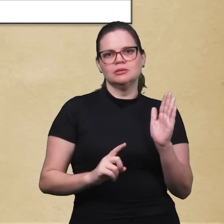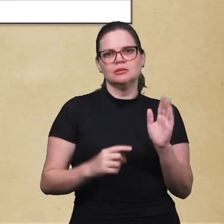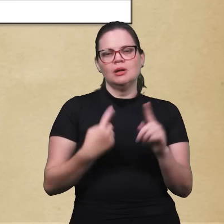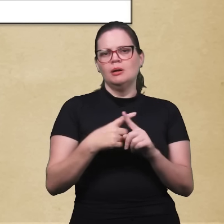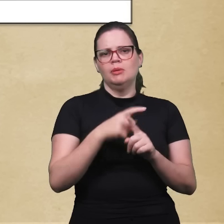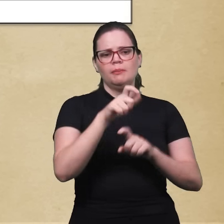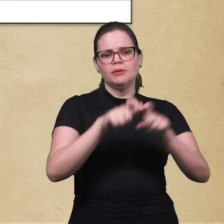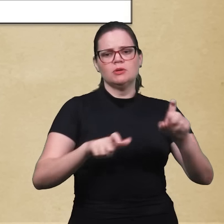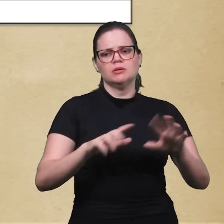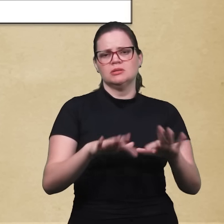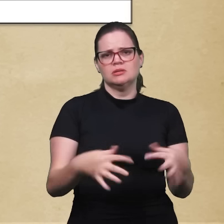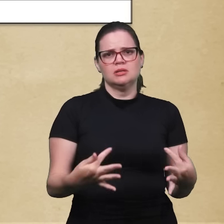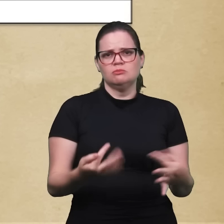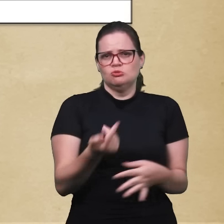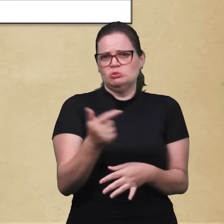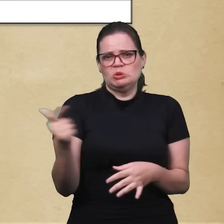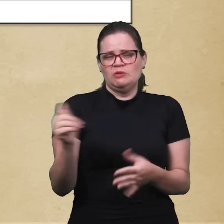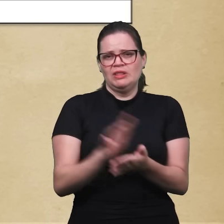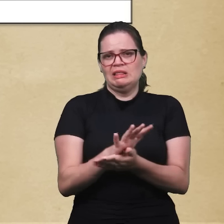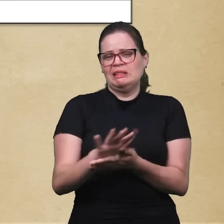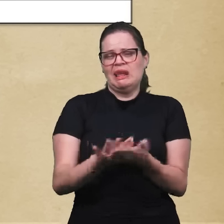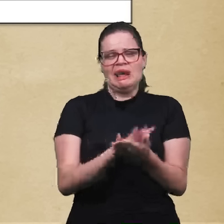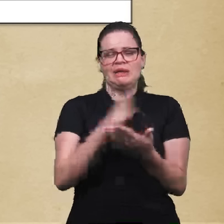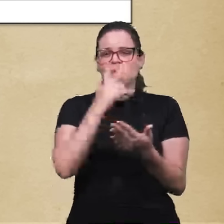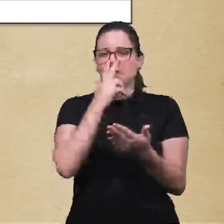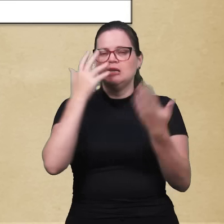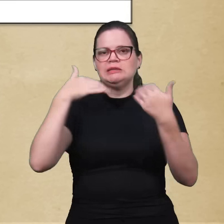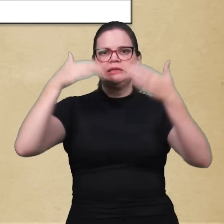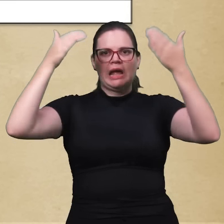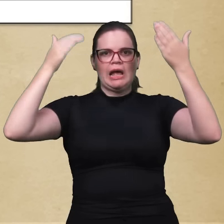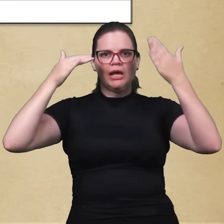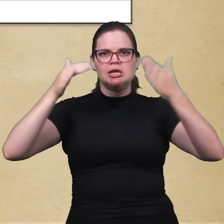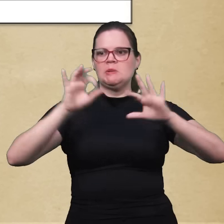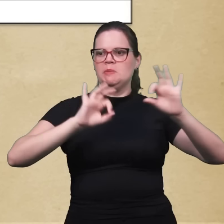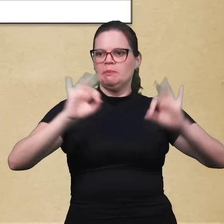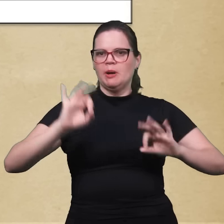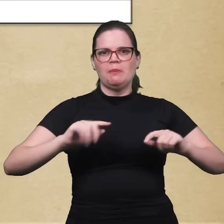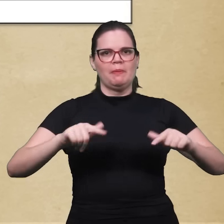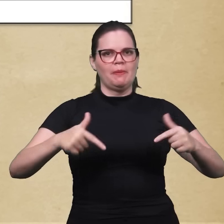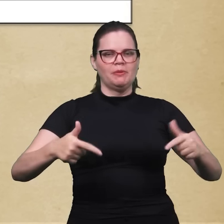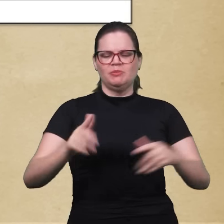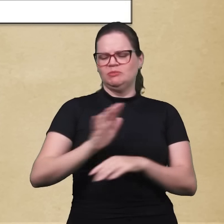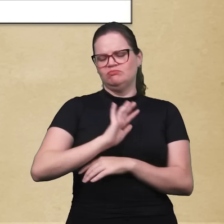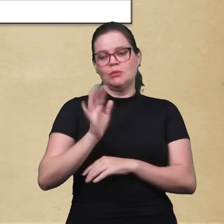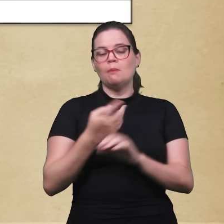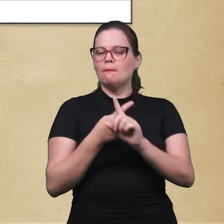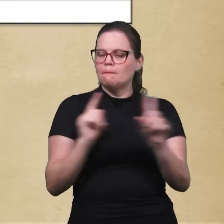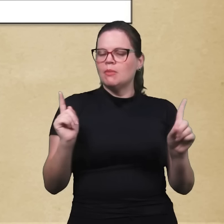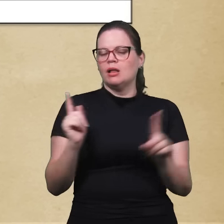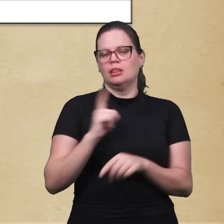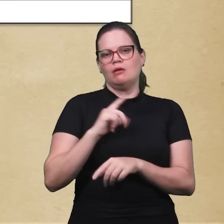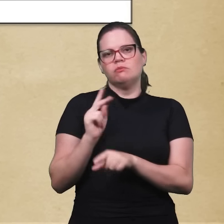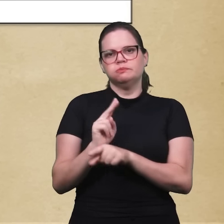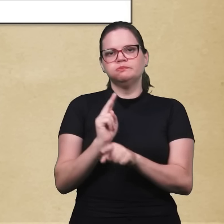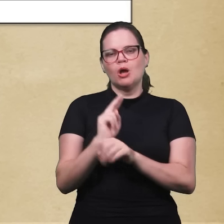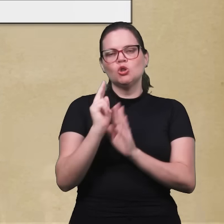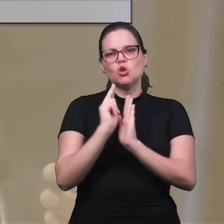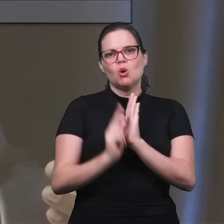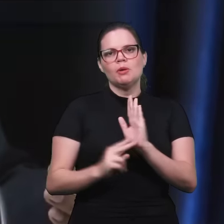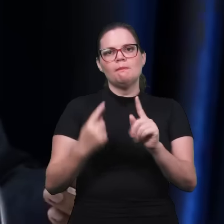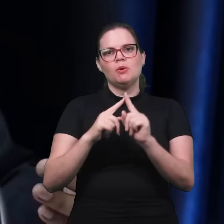simples, pessoas que não tiveram grandes feitos, reinos, mas preservaram e, vamos dizer assim, foram